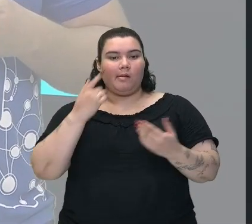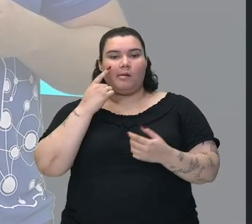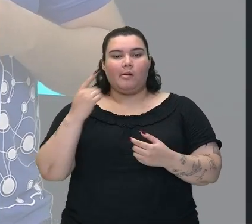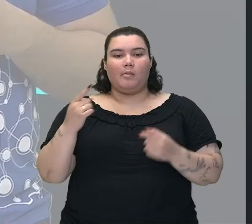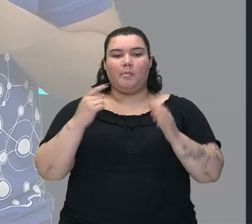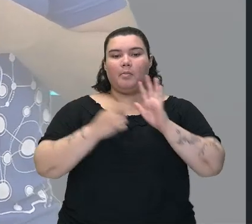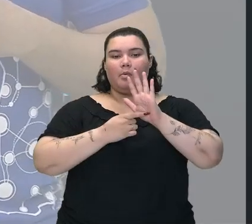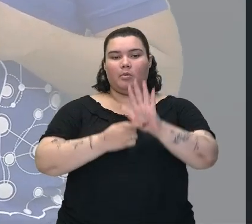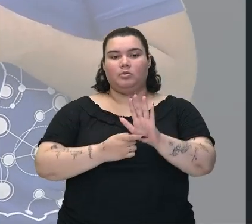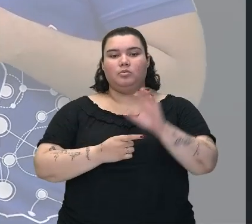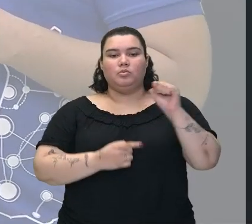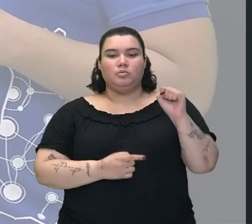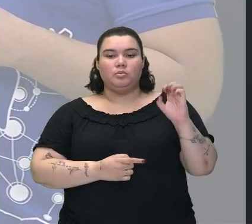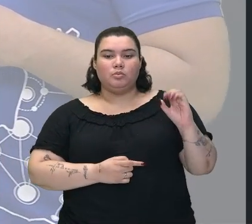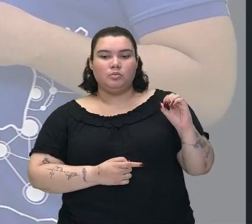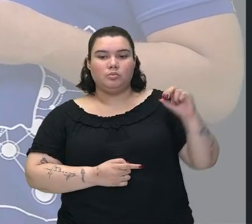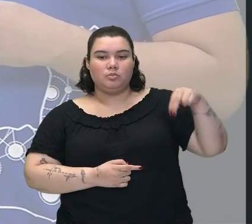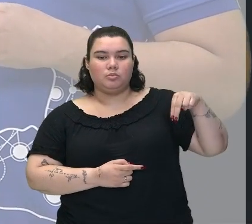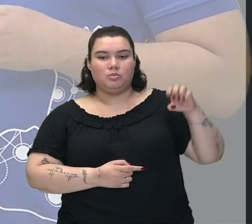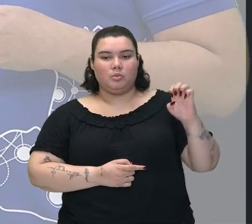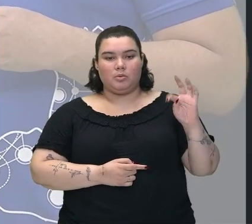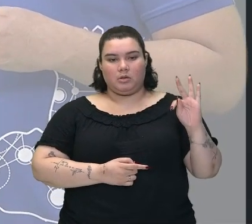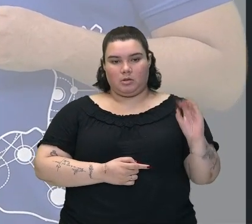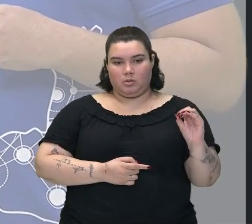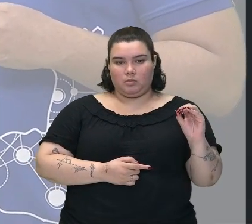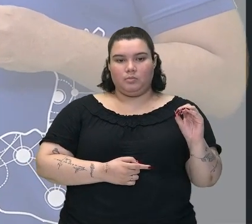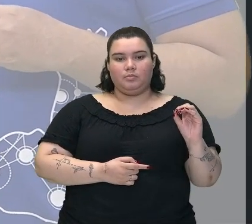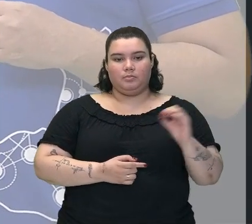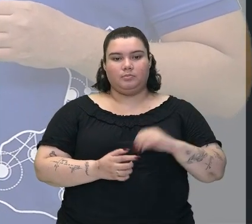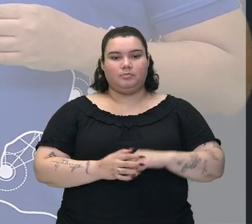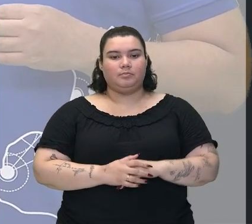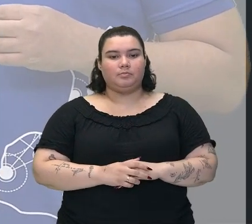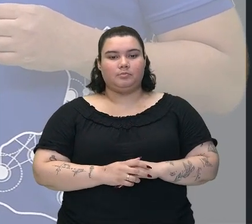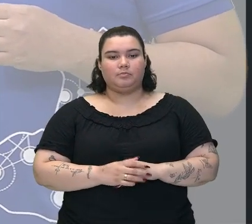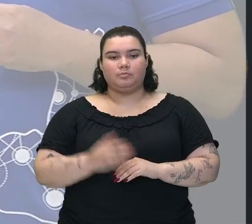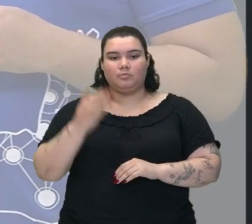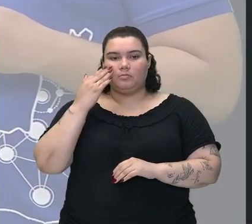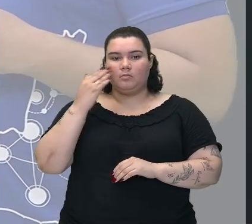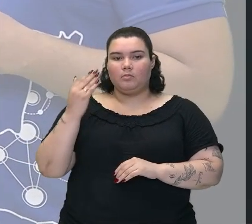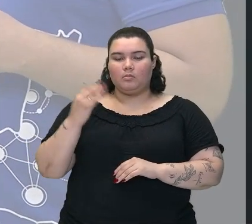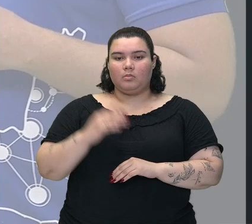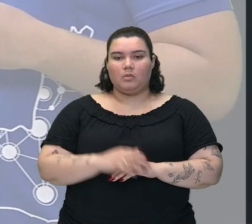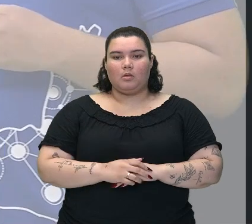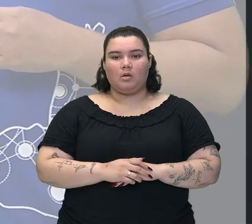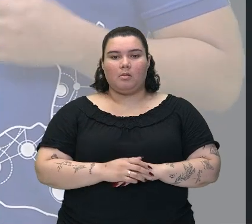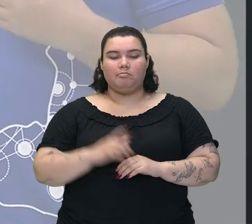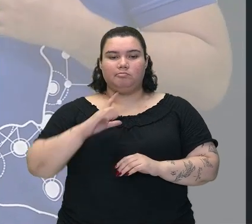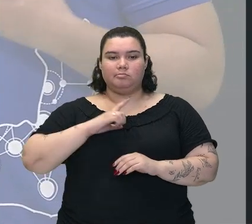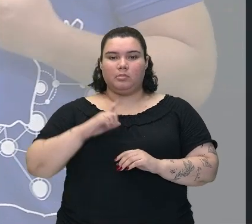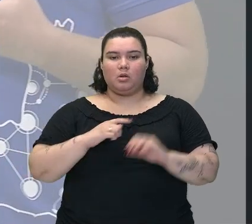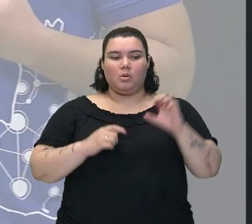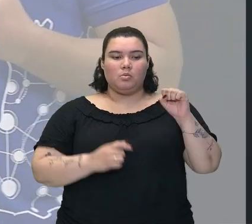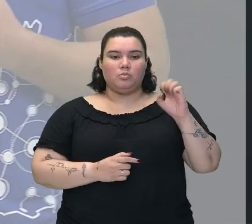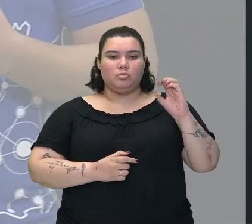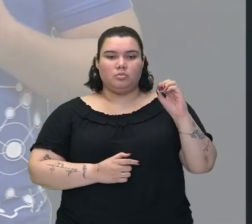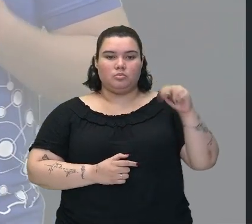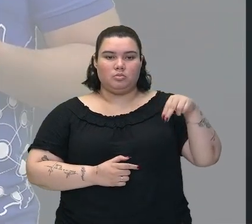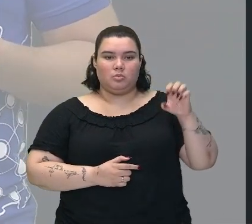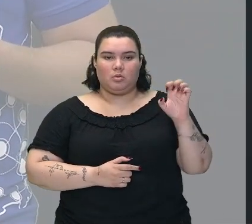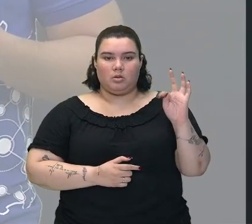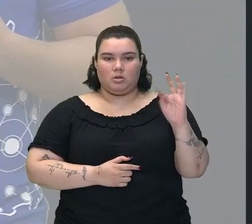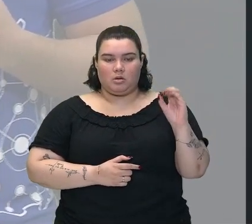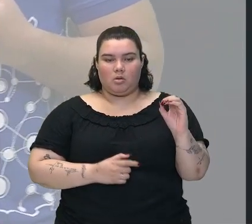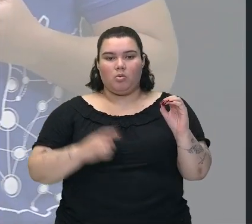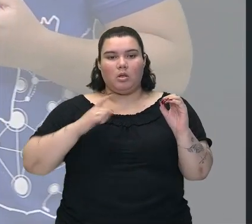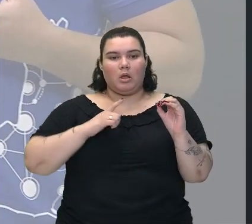um soneto. E o que eu quero destacar aqui com vocês neste soneto? Olha só, versos íntimos. Observem que o soneto ele possui uma forma